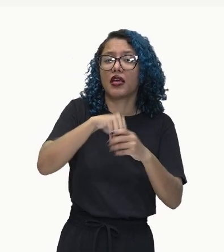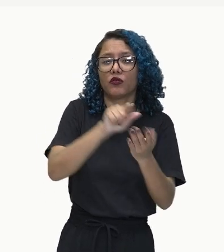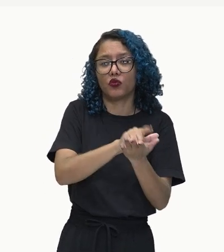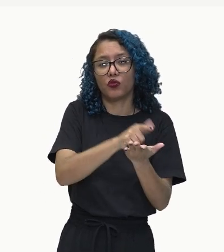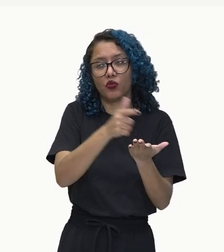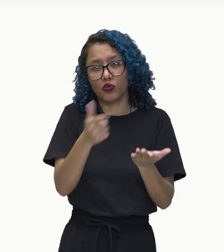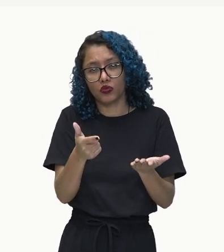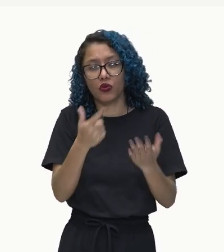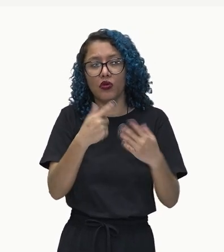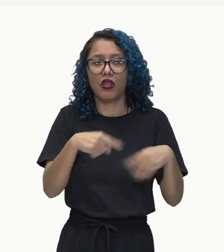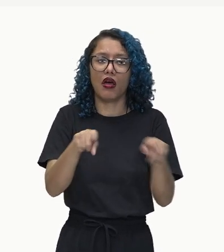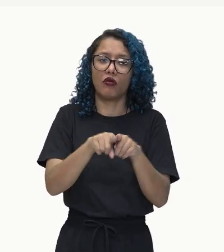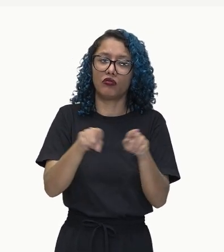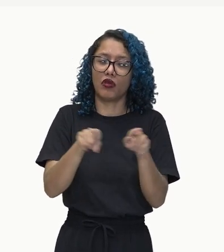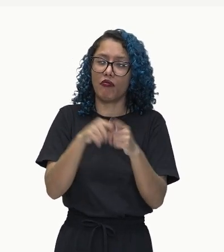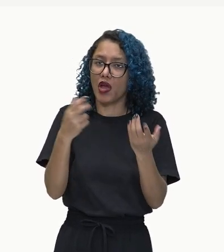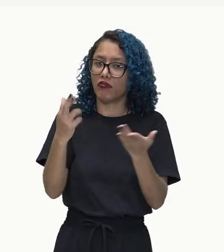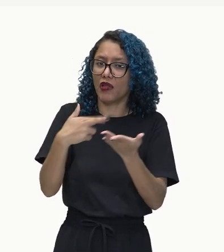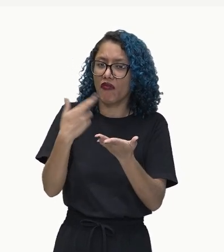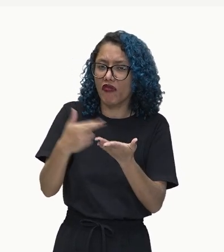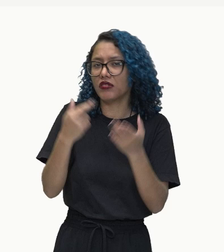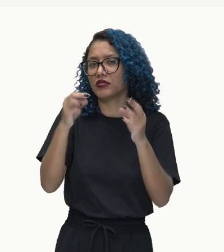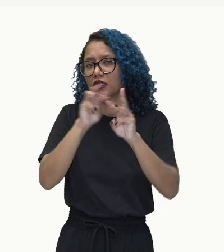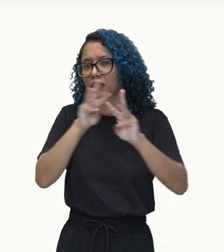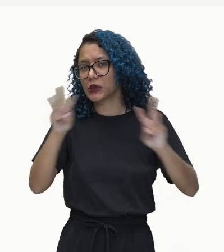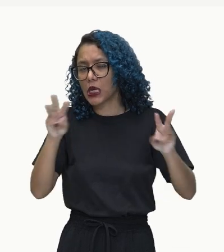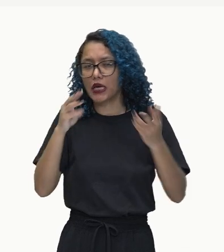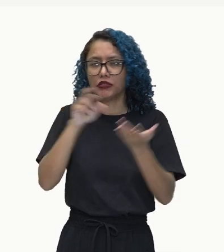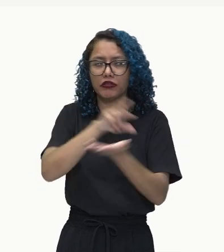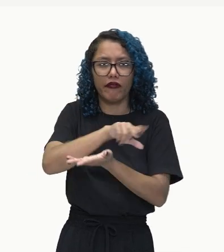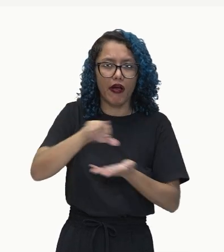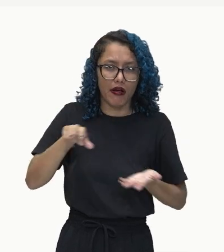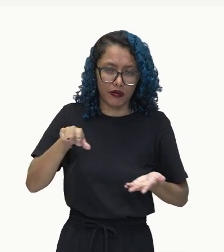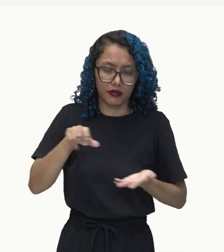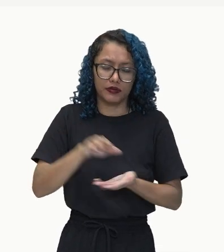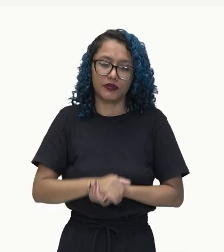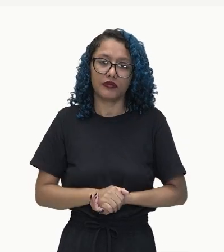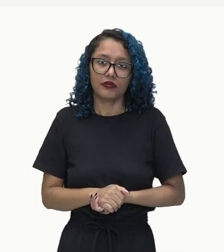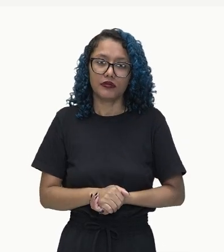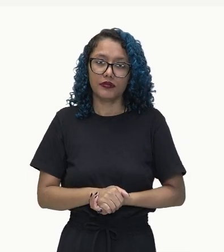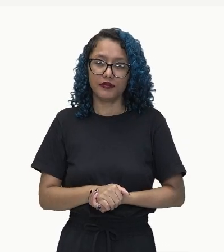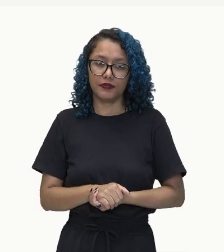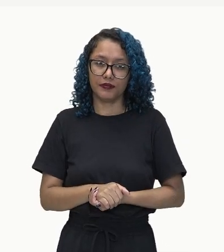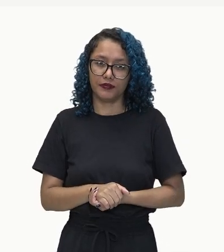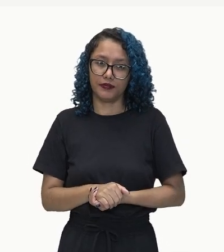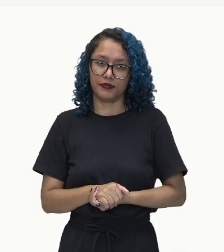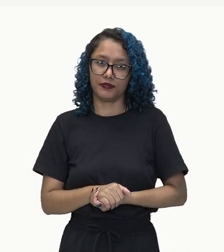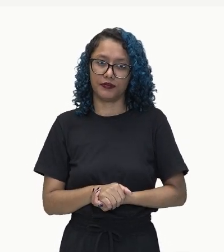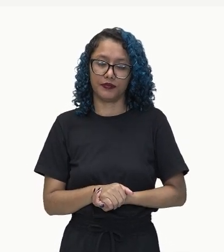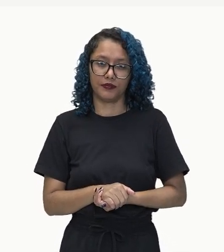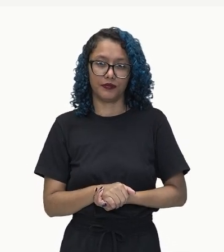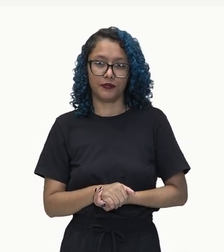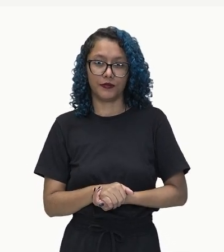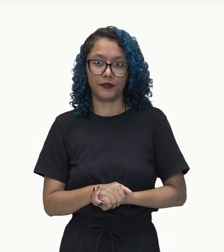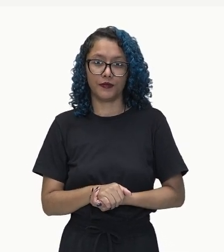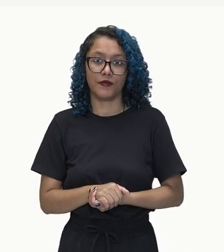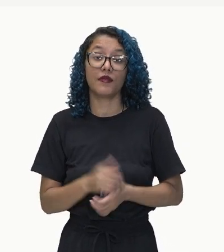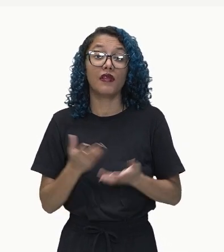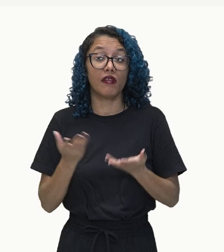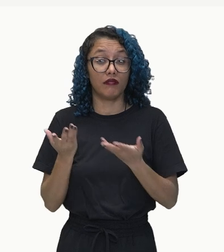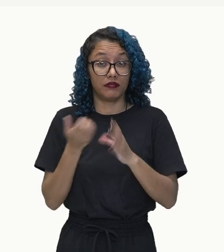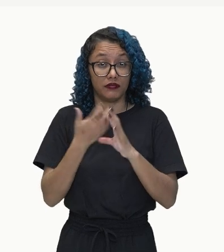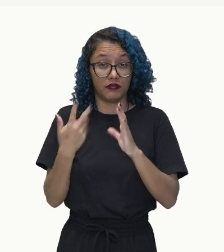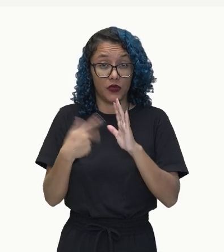revistas, sites e blogs especializados. Então, são características da